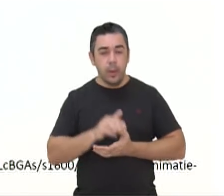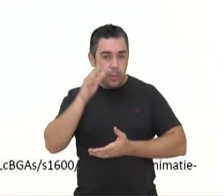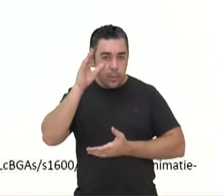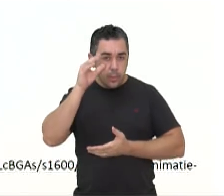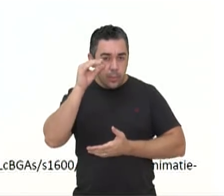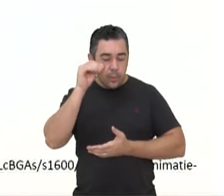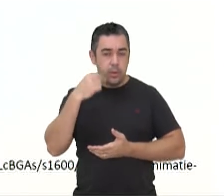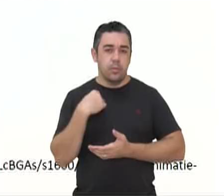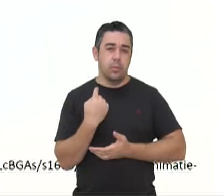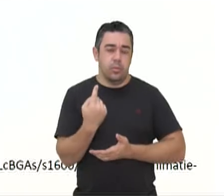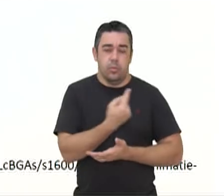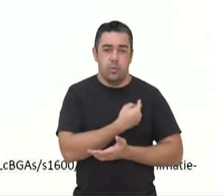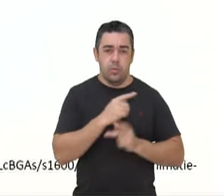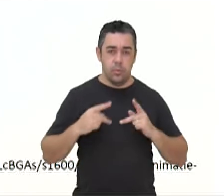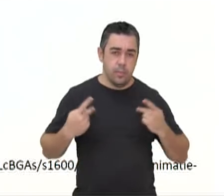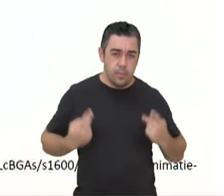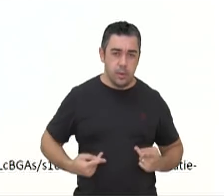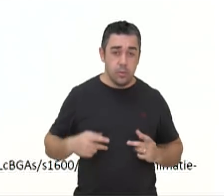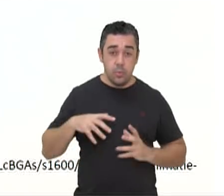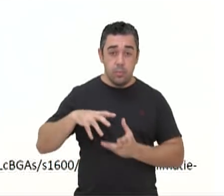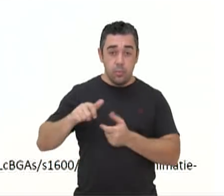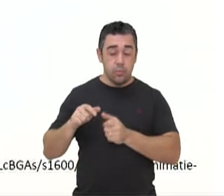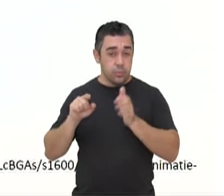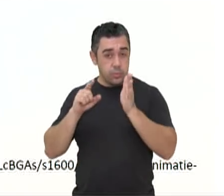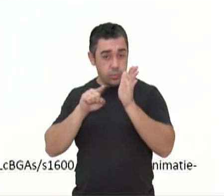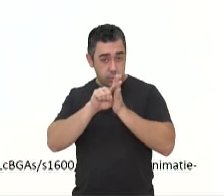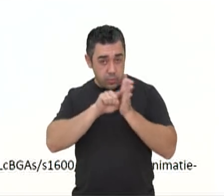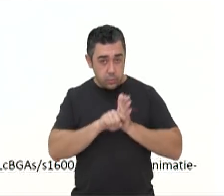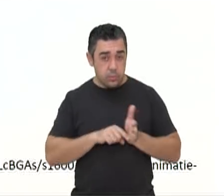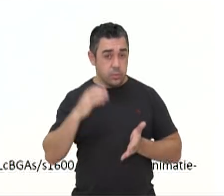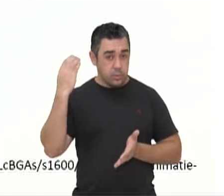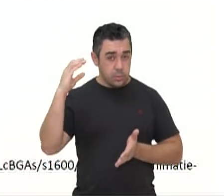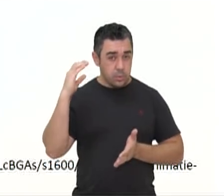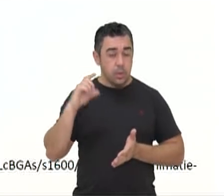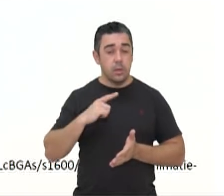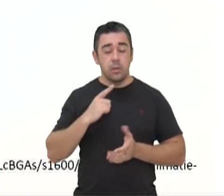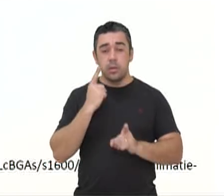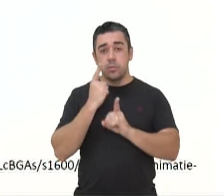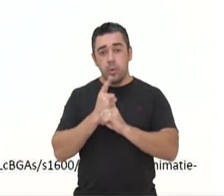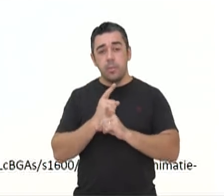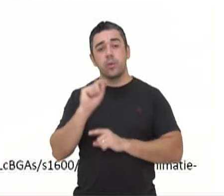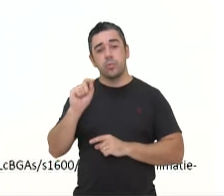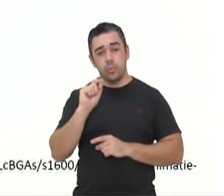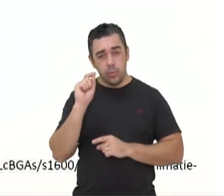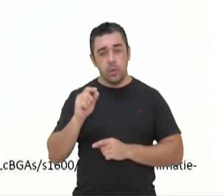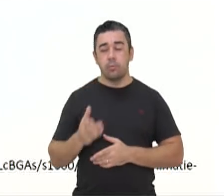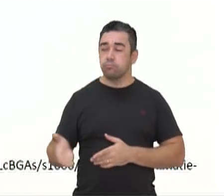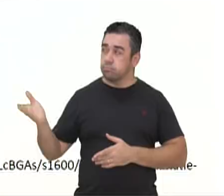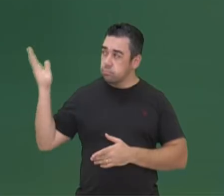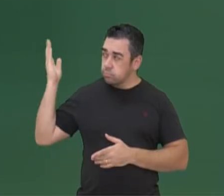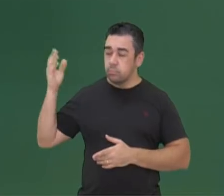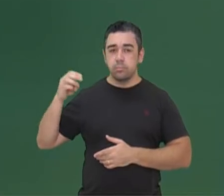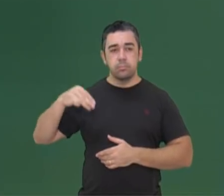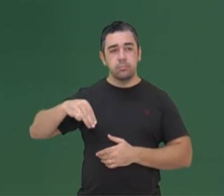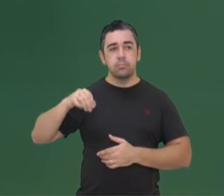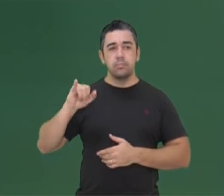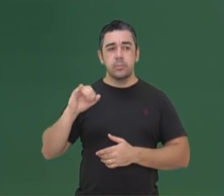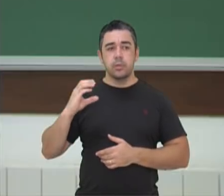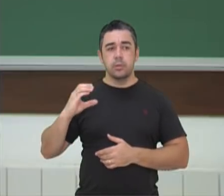curiosidade humana e o mundo científico apresentam, dentre muitas descobertas, o microscópio. Você é